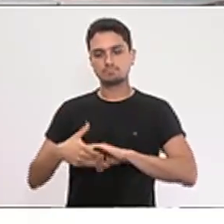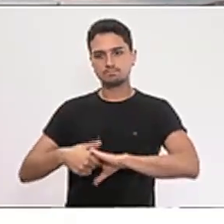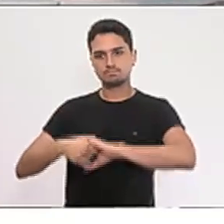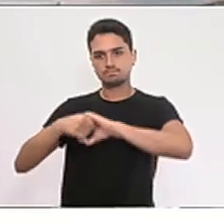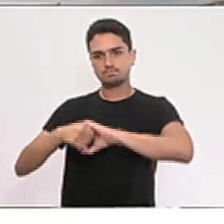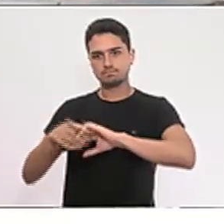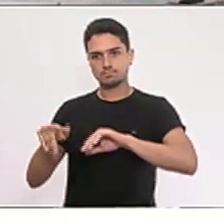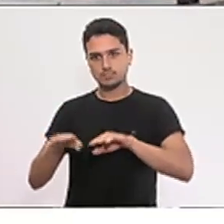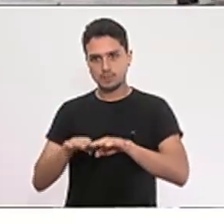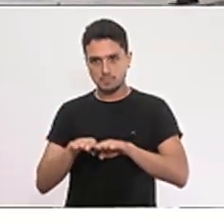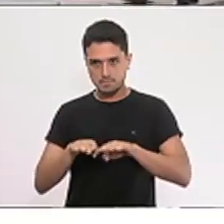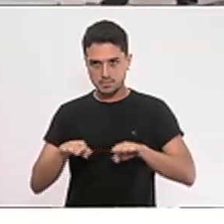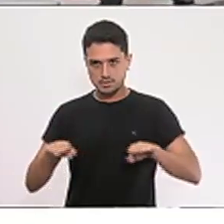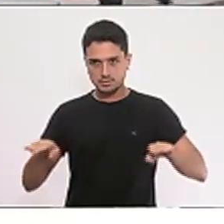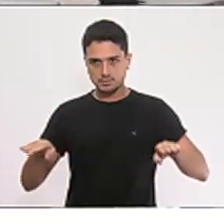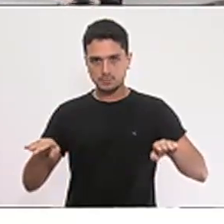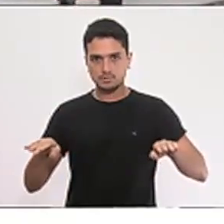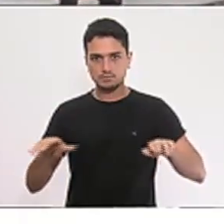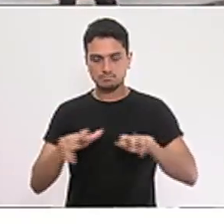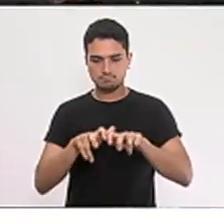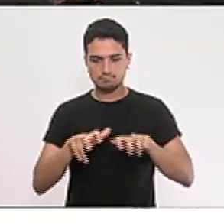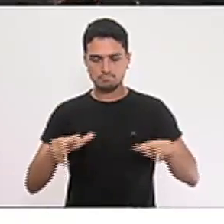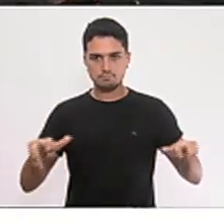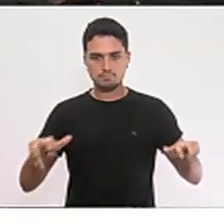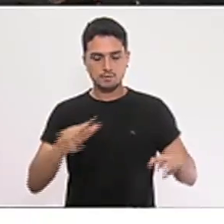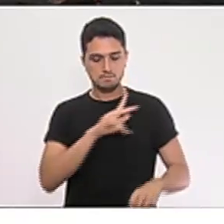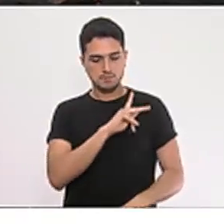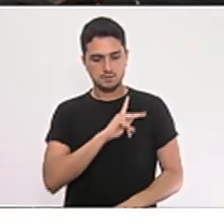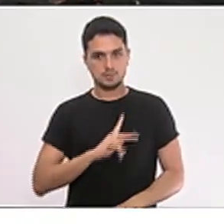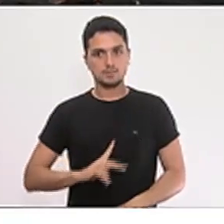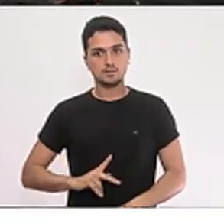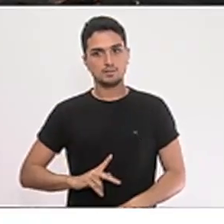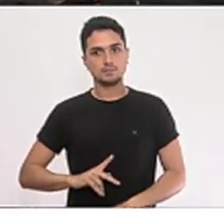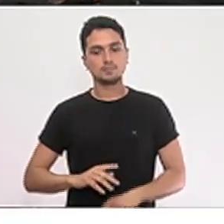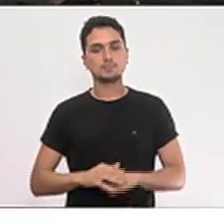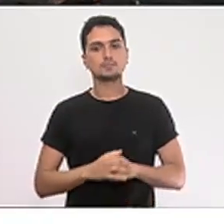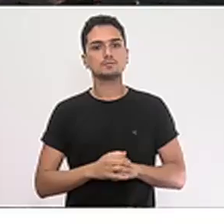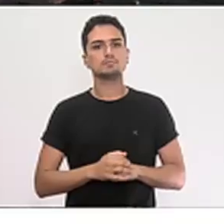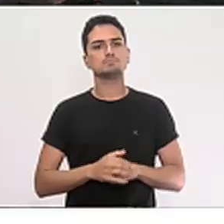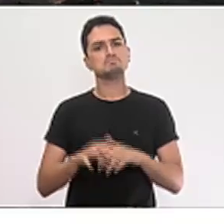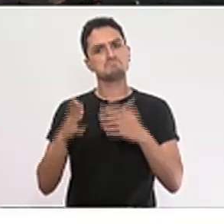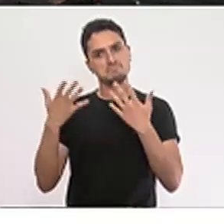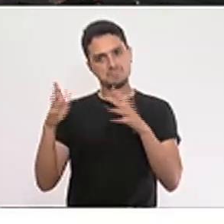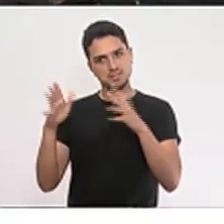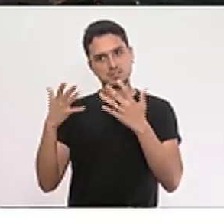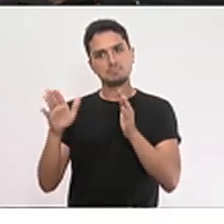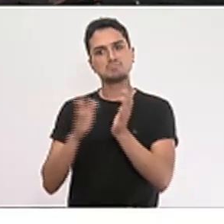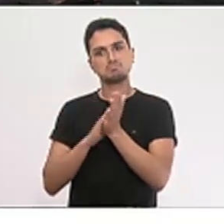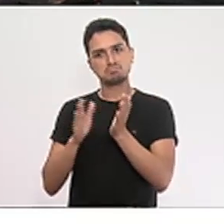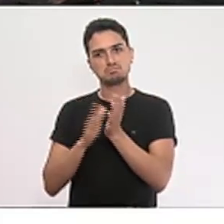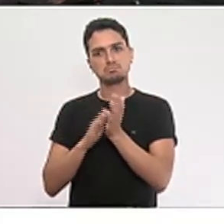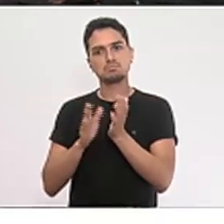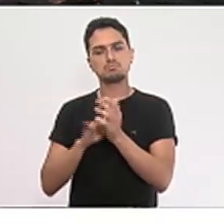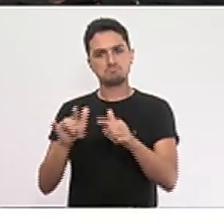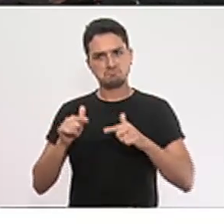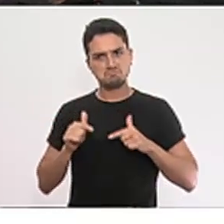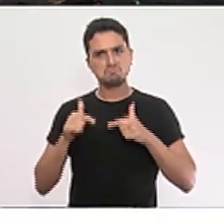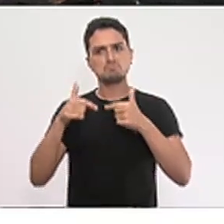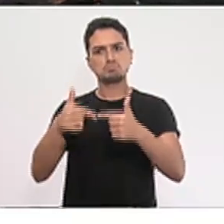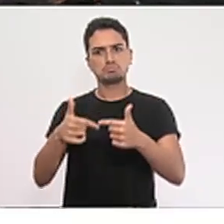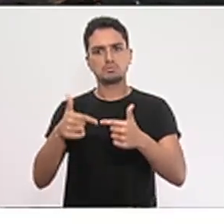ato, parabenizá-lo por este ato que vai ajudar a intensificar a